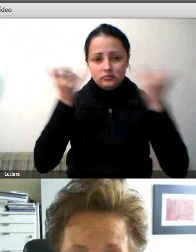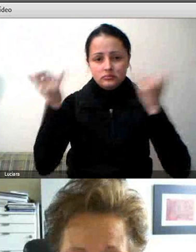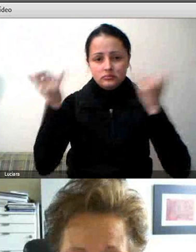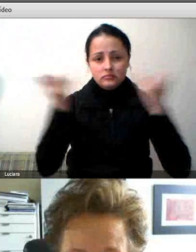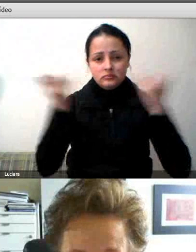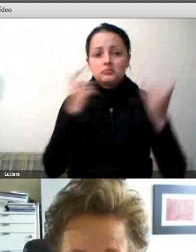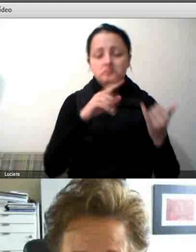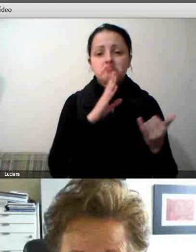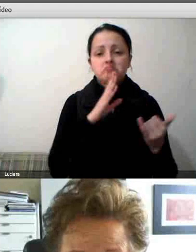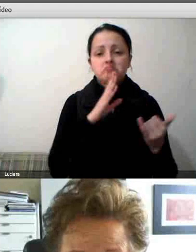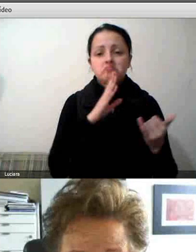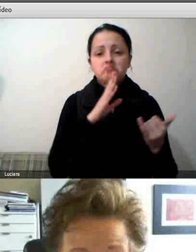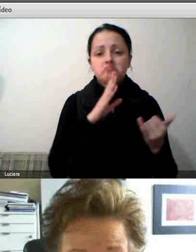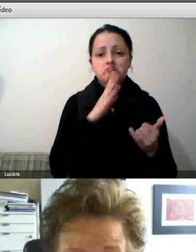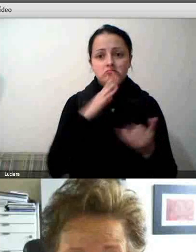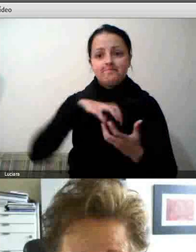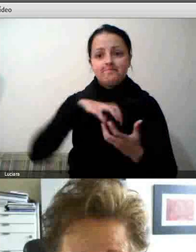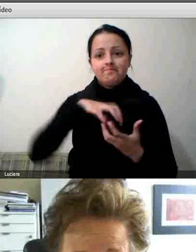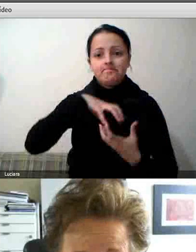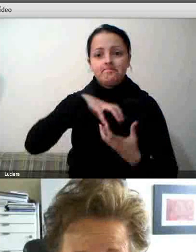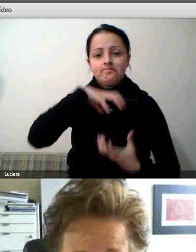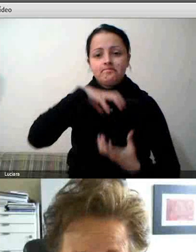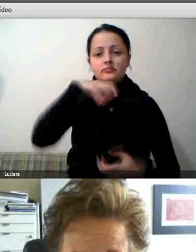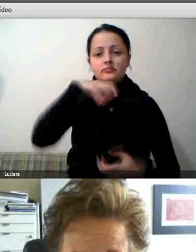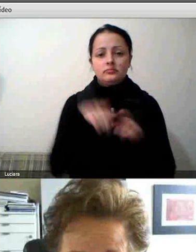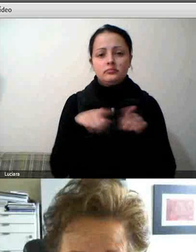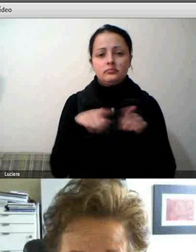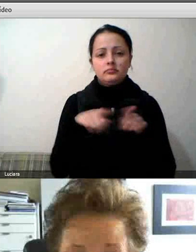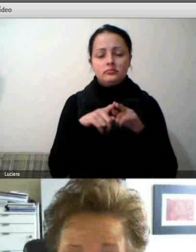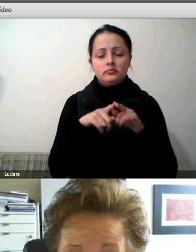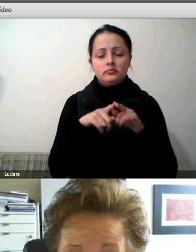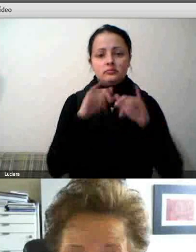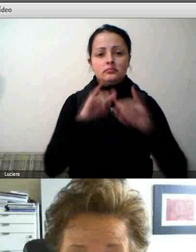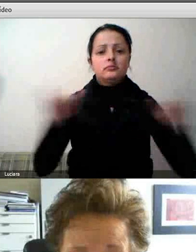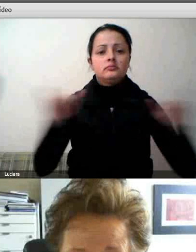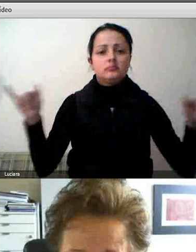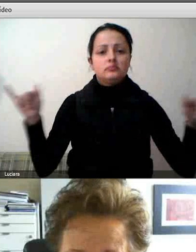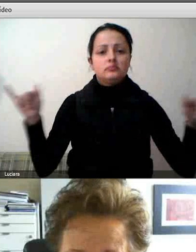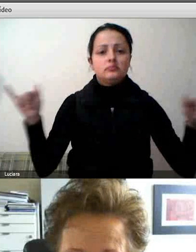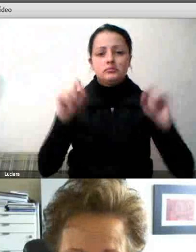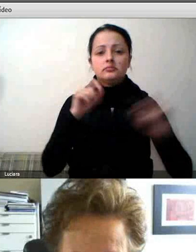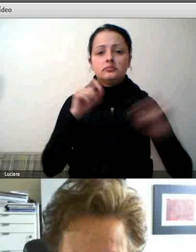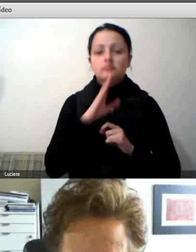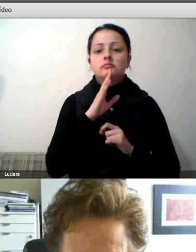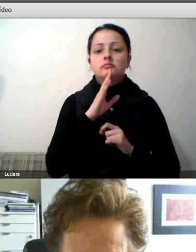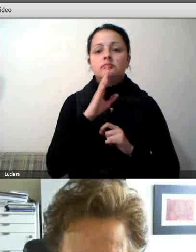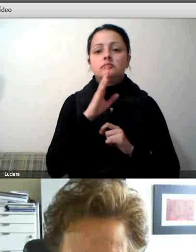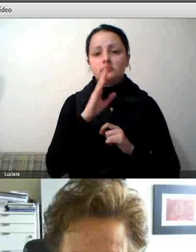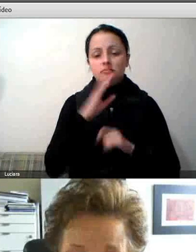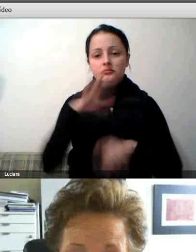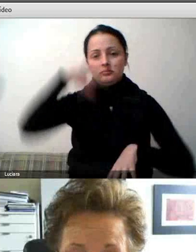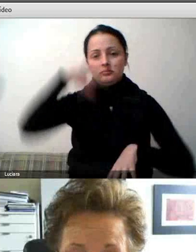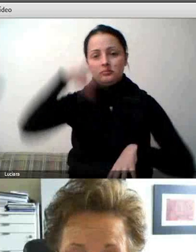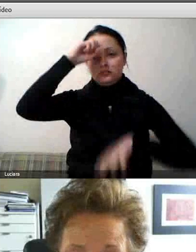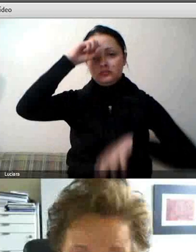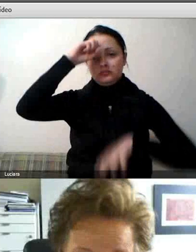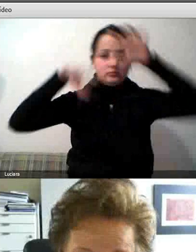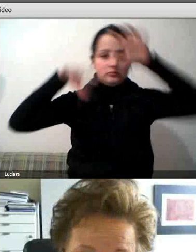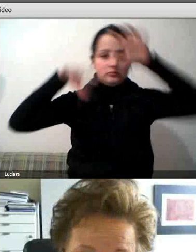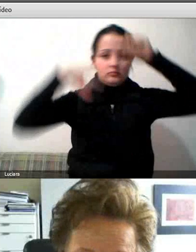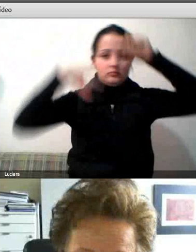internet abre novos ambientes com ricas paisagens de informação. E nós,